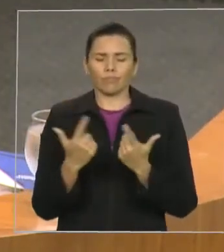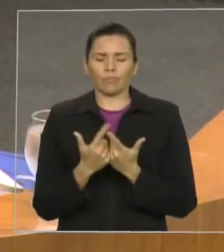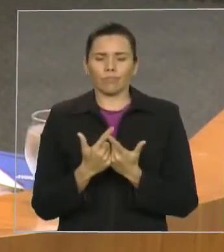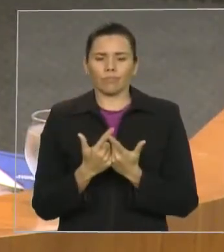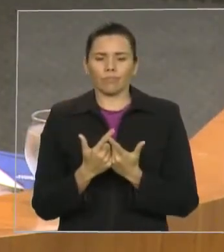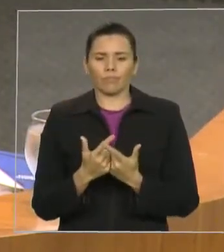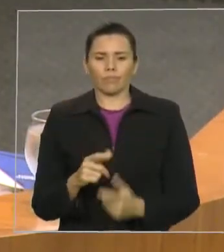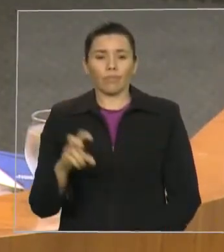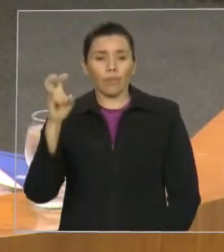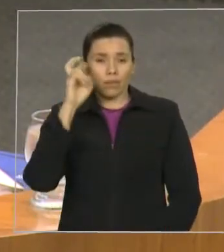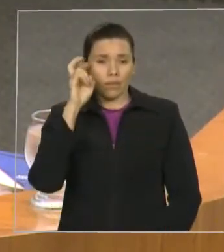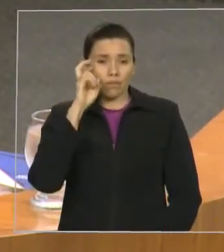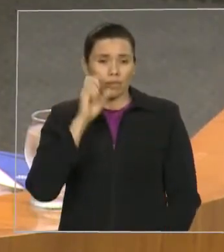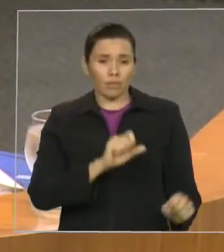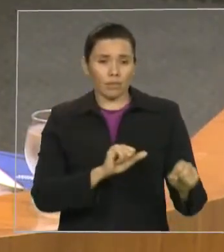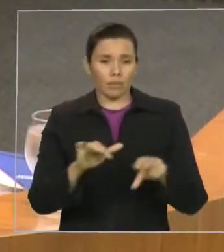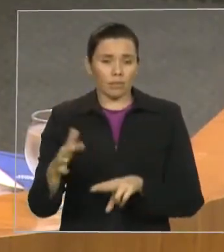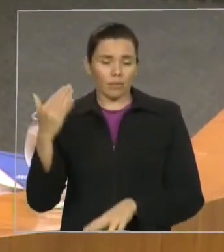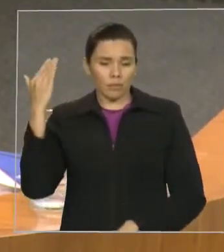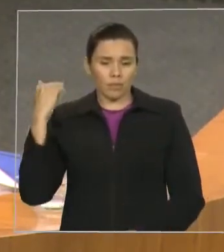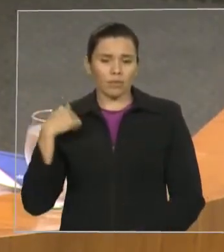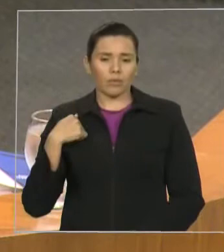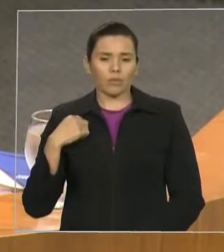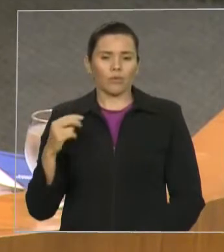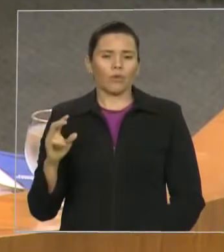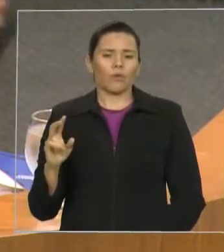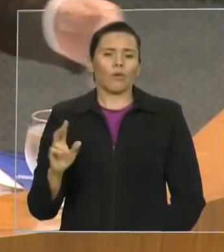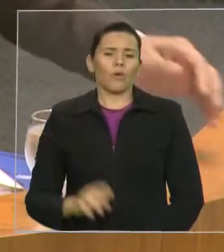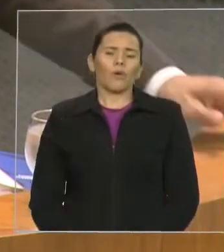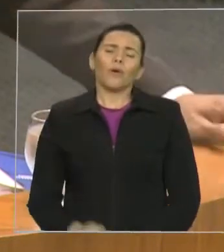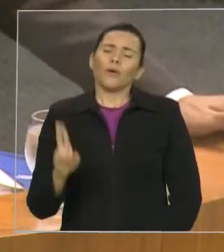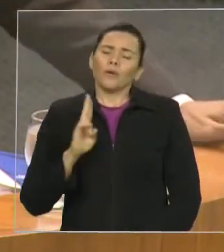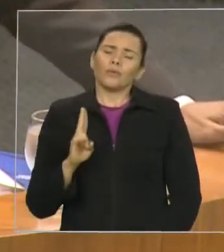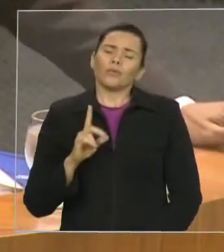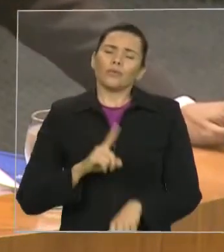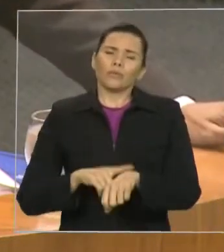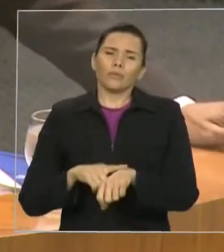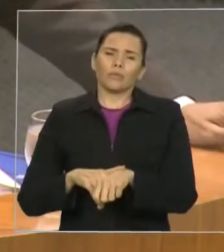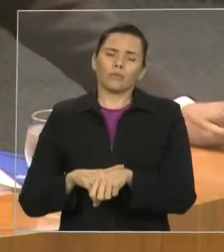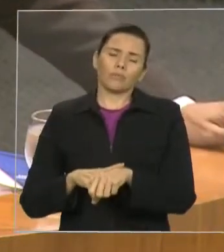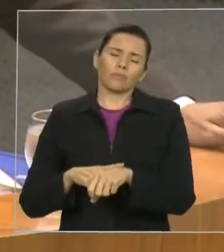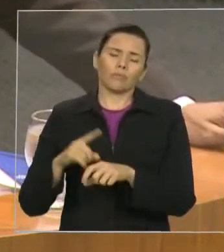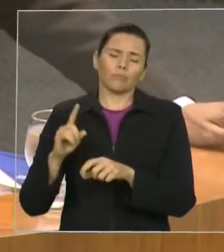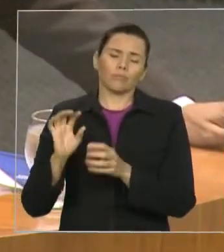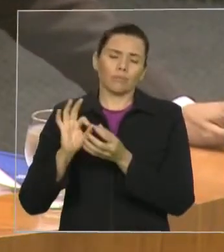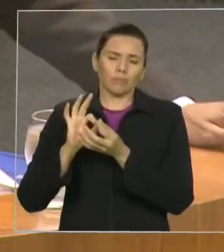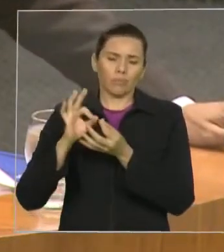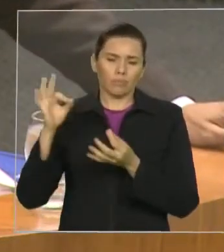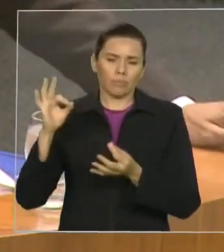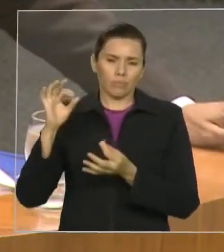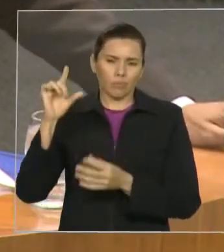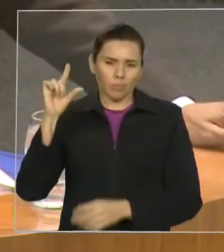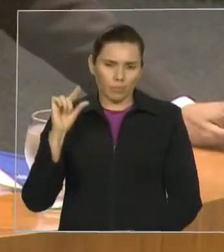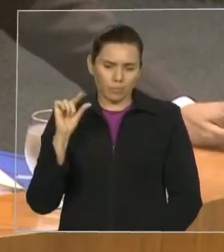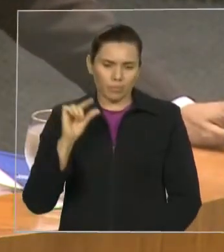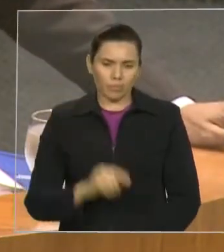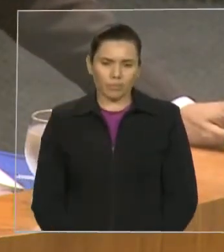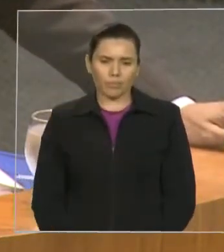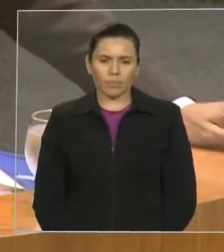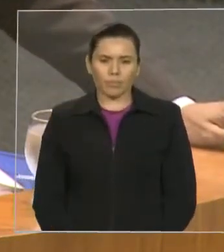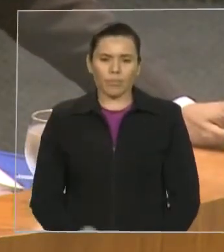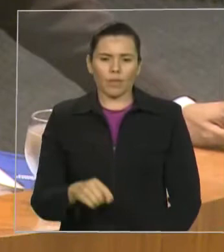Na última quinta-feira, eu ocupei o tempo do pequeno expediente, destacando a implantação do curso de medicina na cidade de Imperatriz.